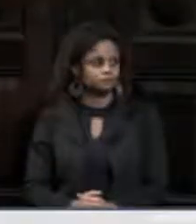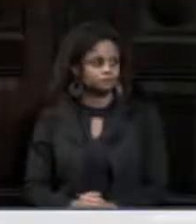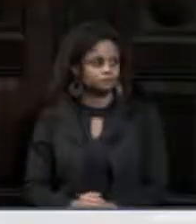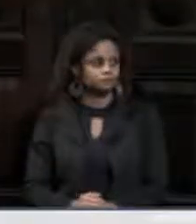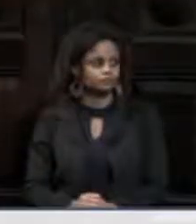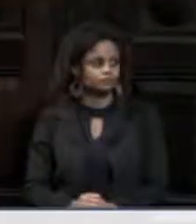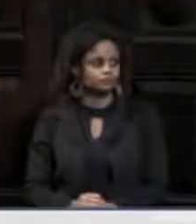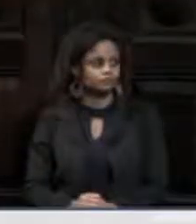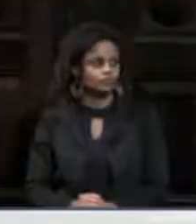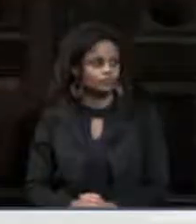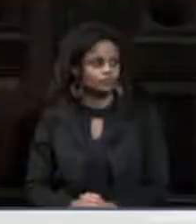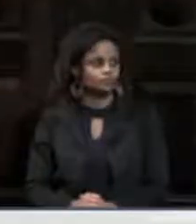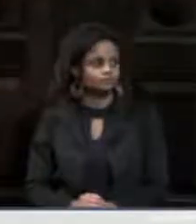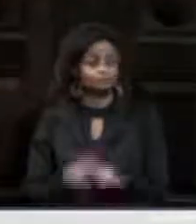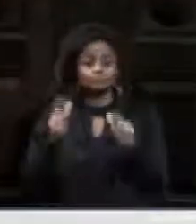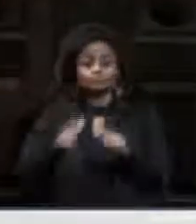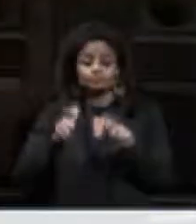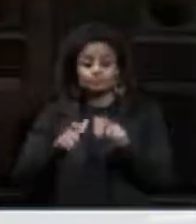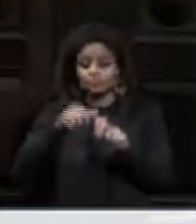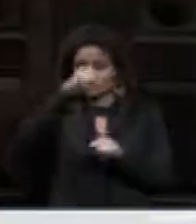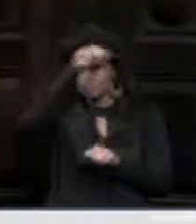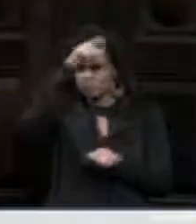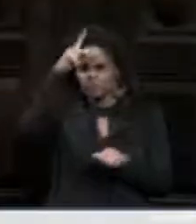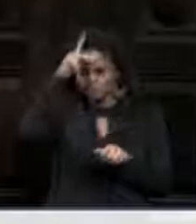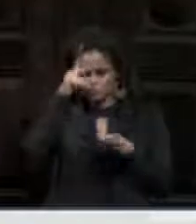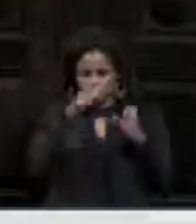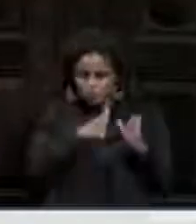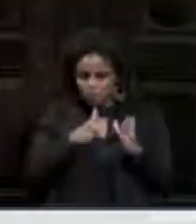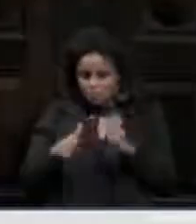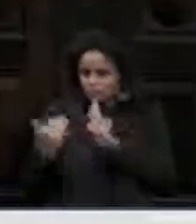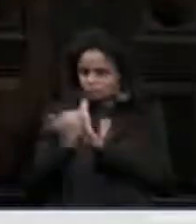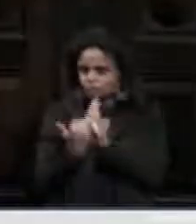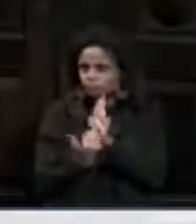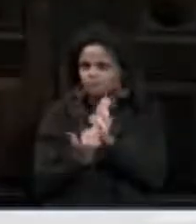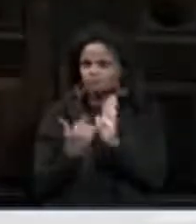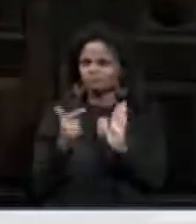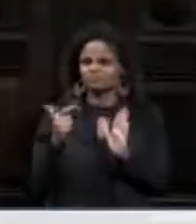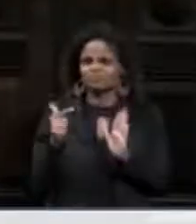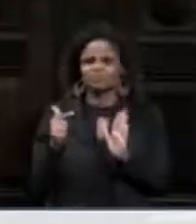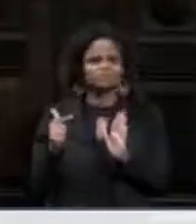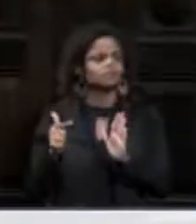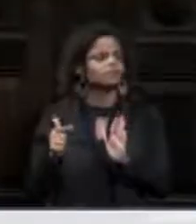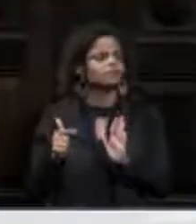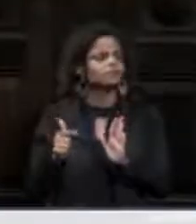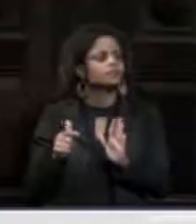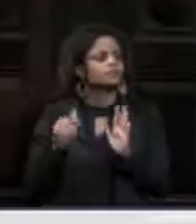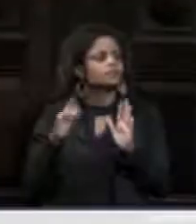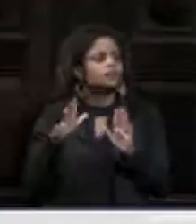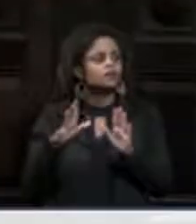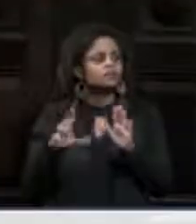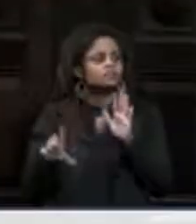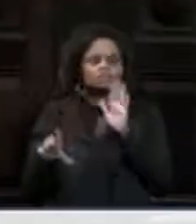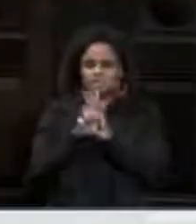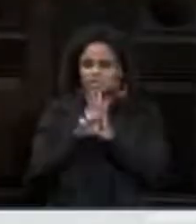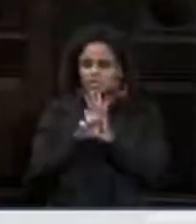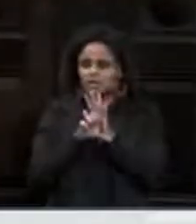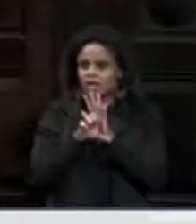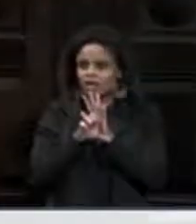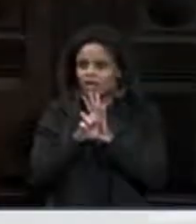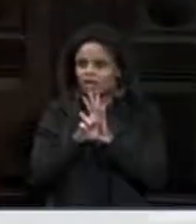onde prefeituras não tão organizadas no processo de fiscalização, leis ambientais não tão